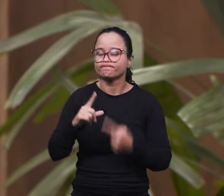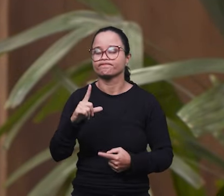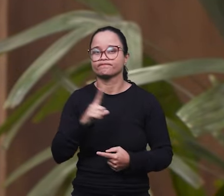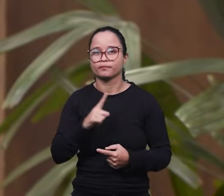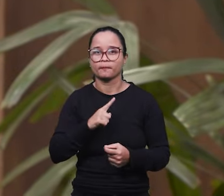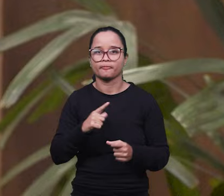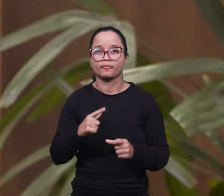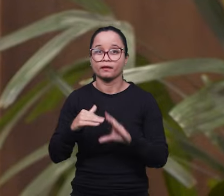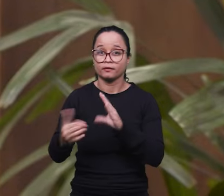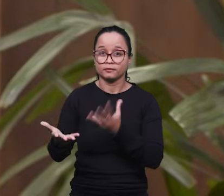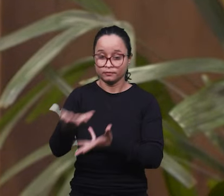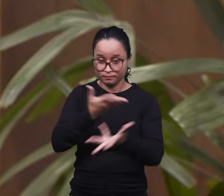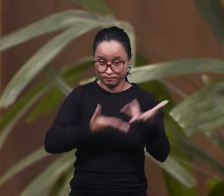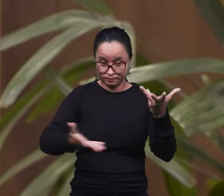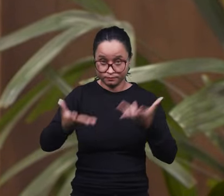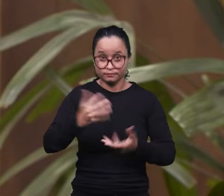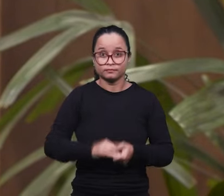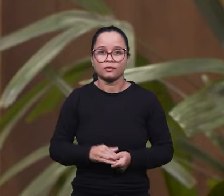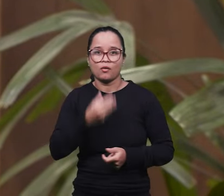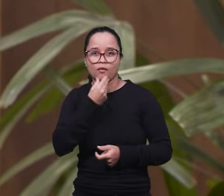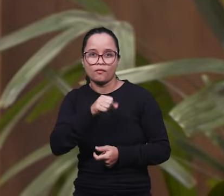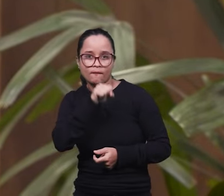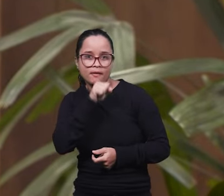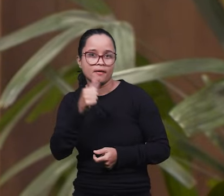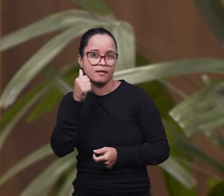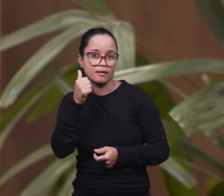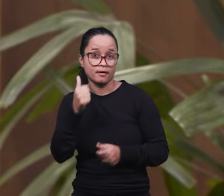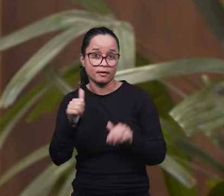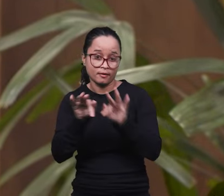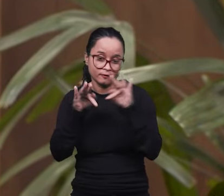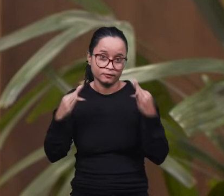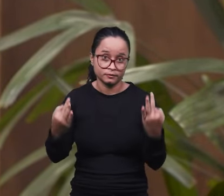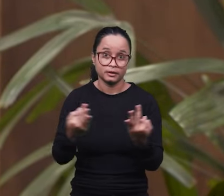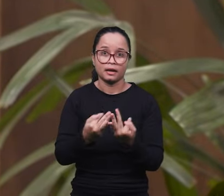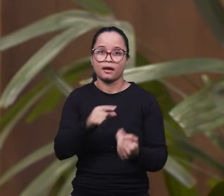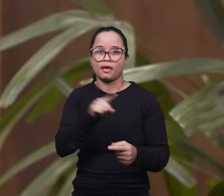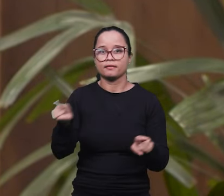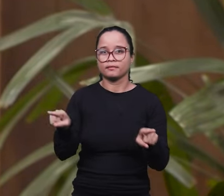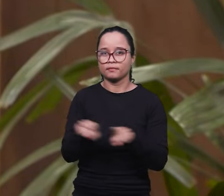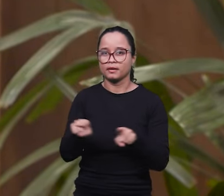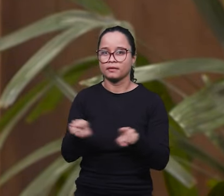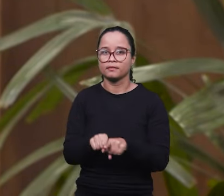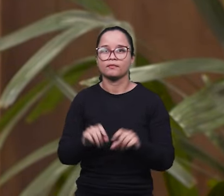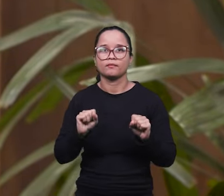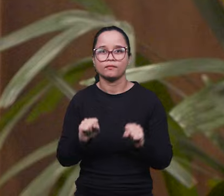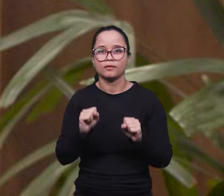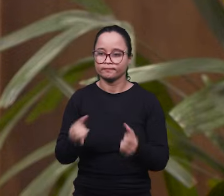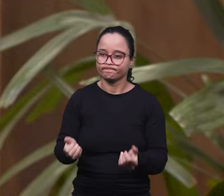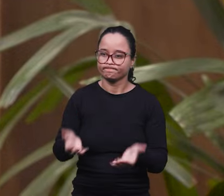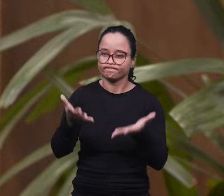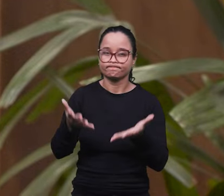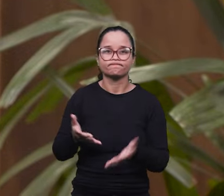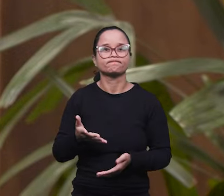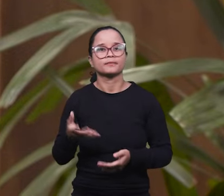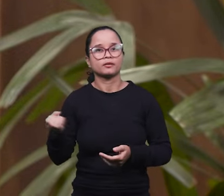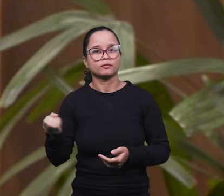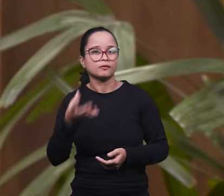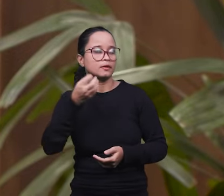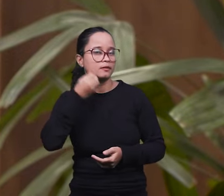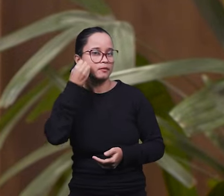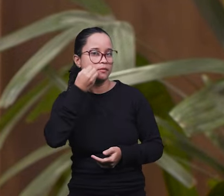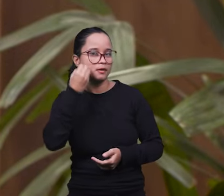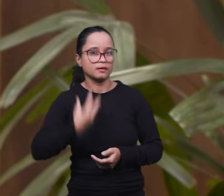compartilhe esses Episódios com os pais com as famílias para que eles também possam incentivá-los a buscar novas experiências